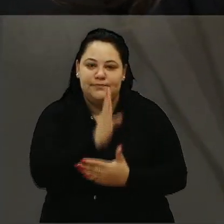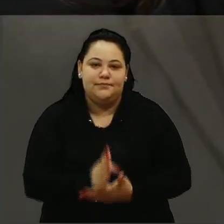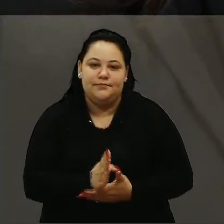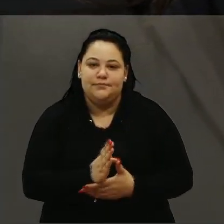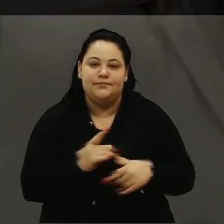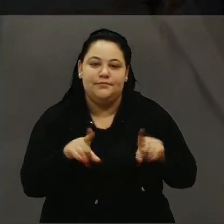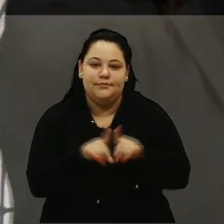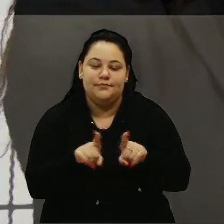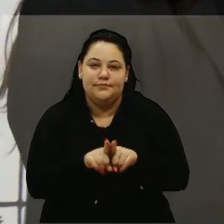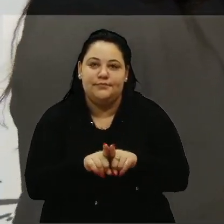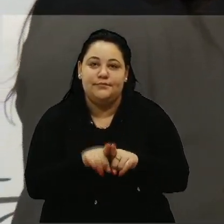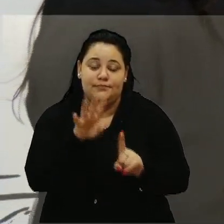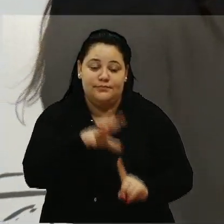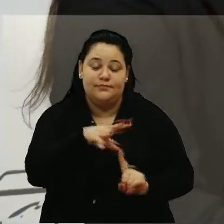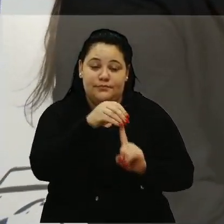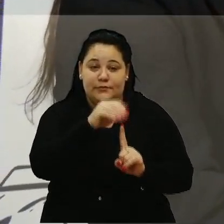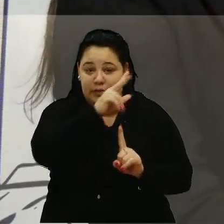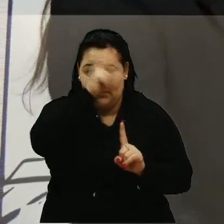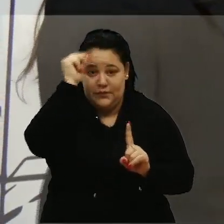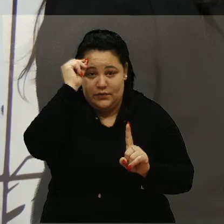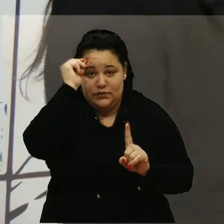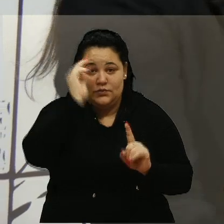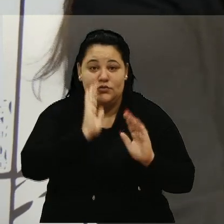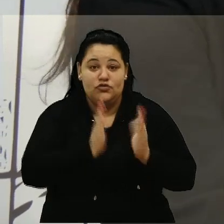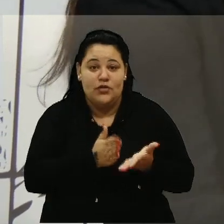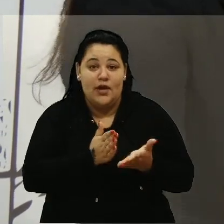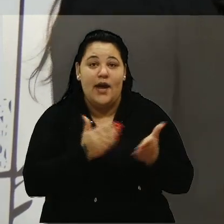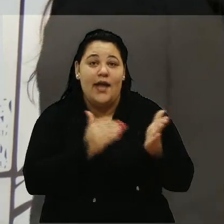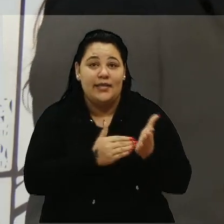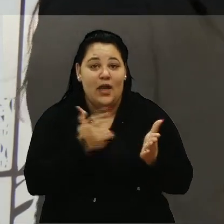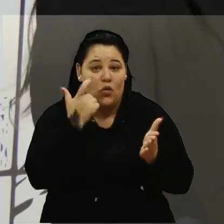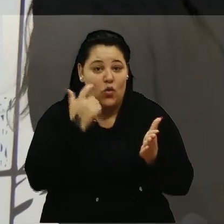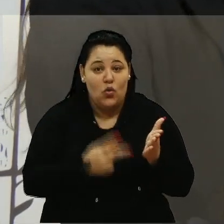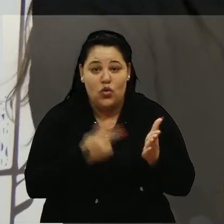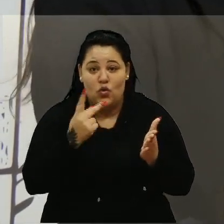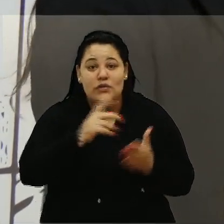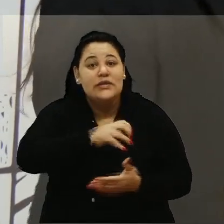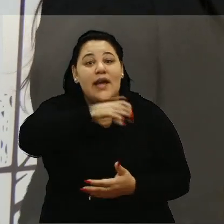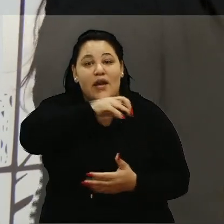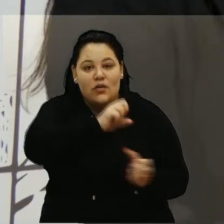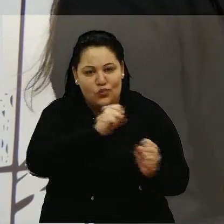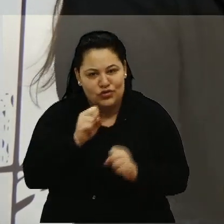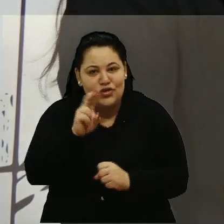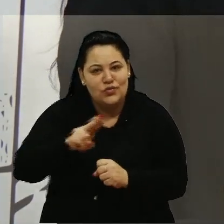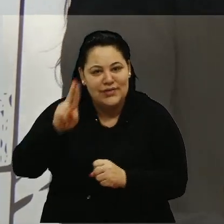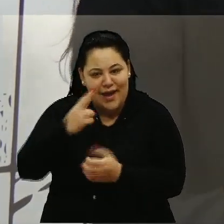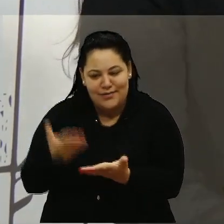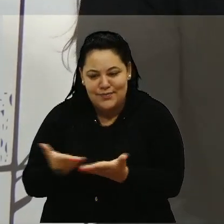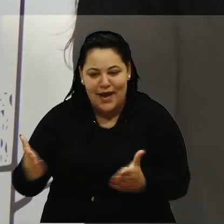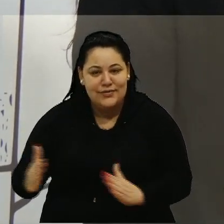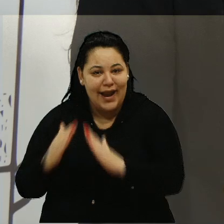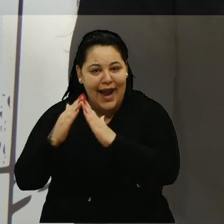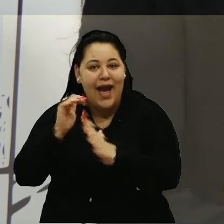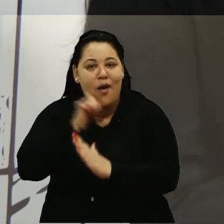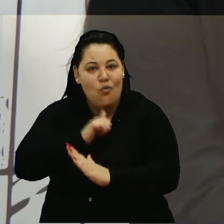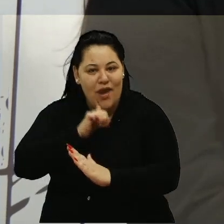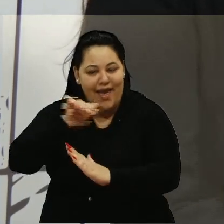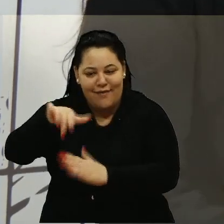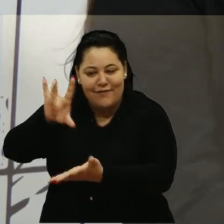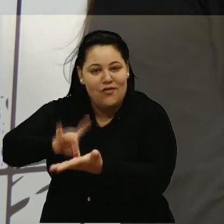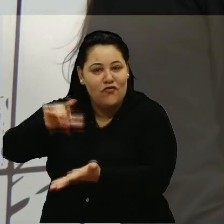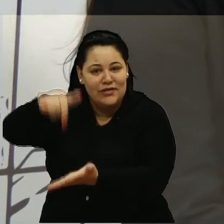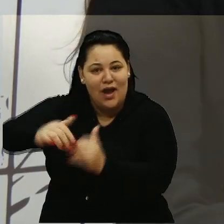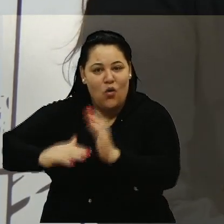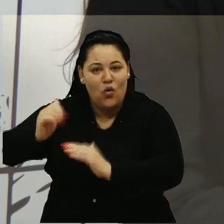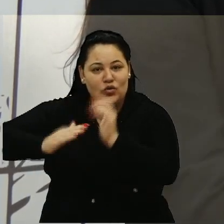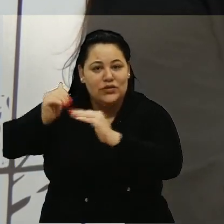inclusive, a prefeitura já até olhou 2 terrenos que poderiam ser o espaço ali para colocar essa casa. O que